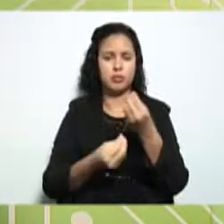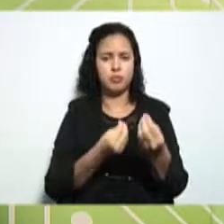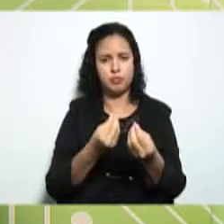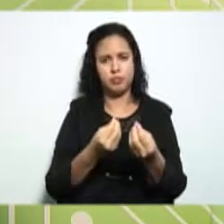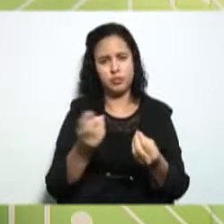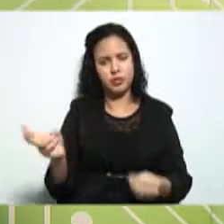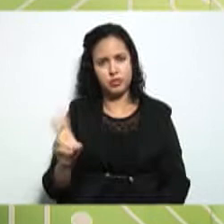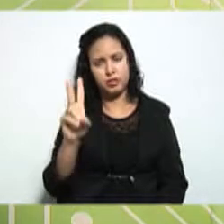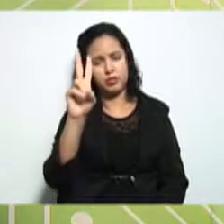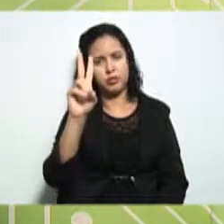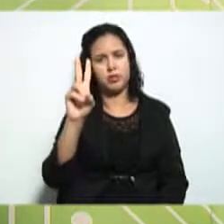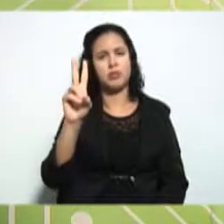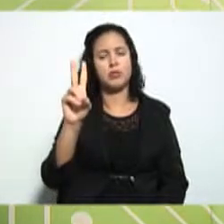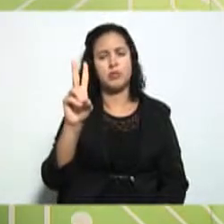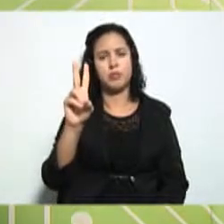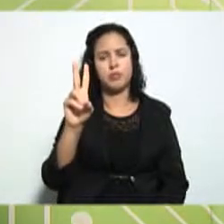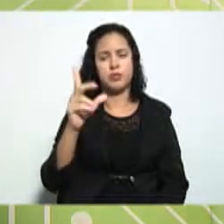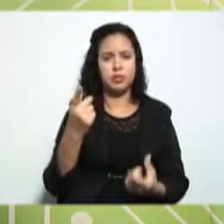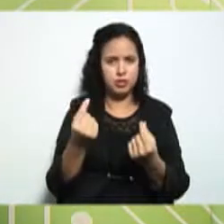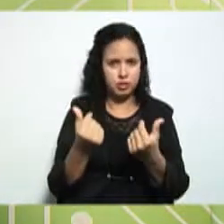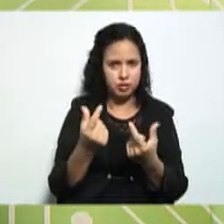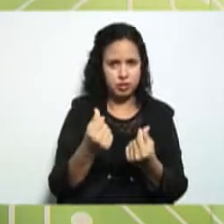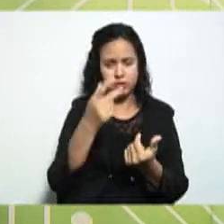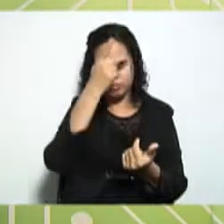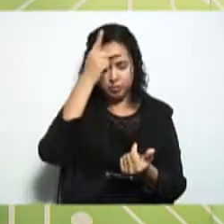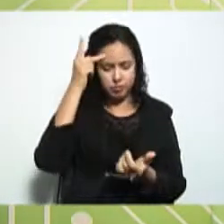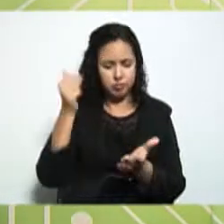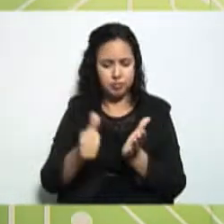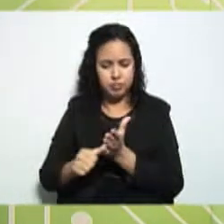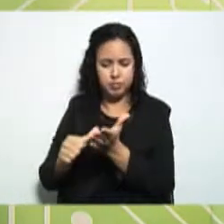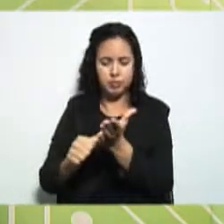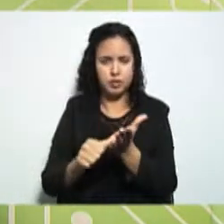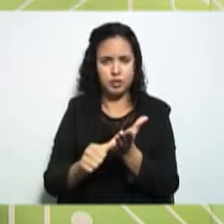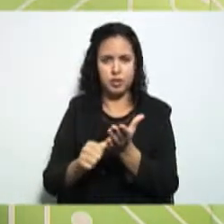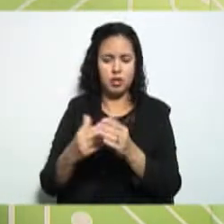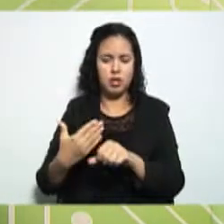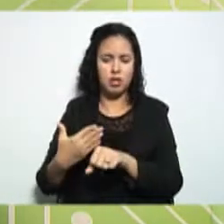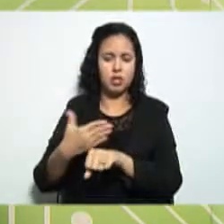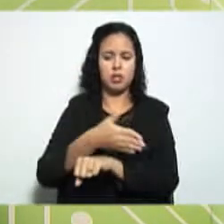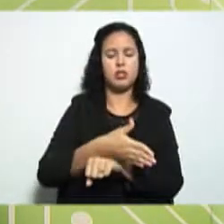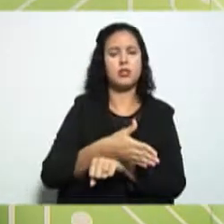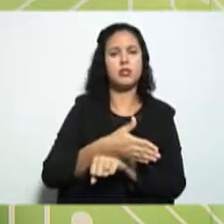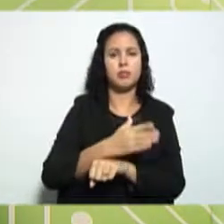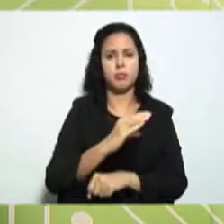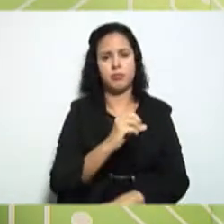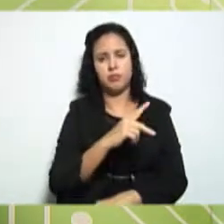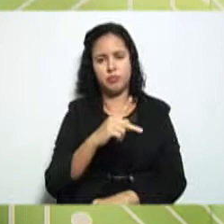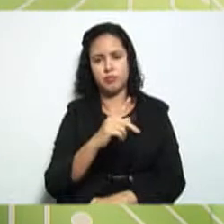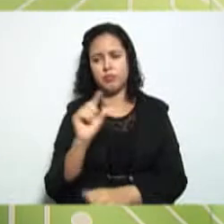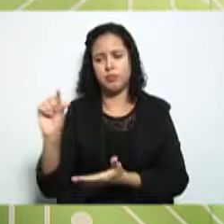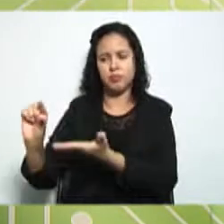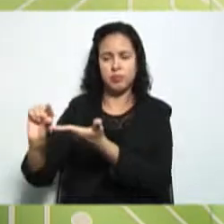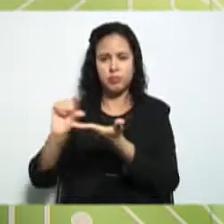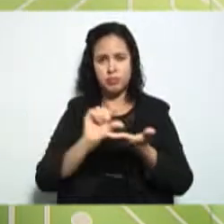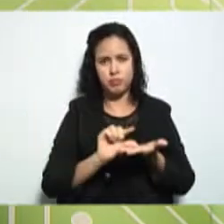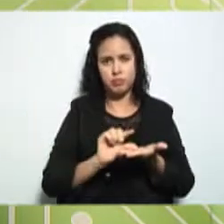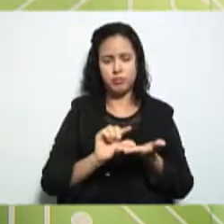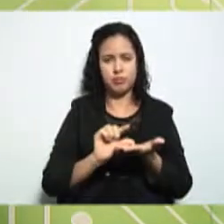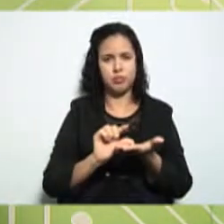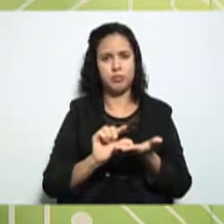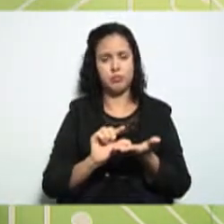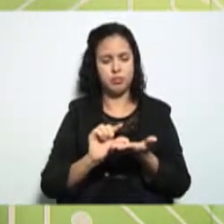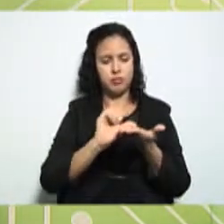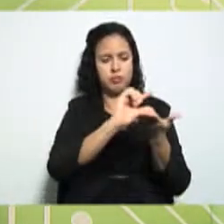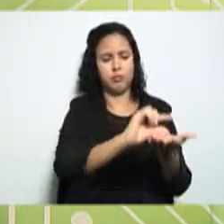valor monetário, quando um cooperado entra na cooperativa e começa colocando um valor financeiro, colocando dinheiro na cooperativa,